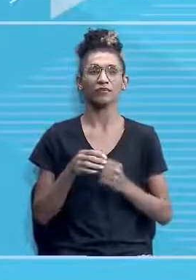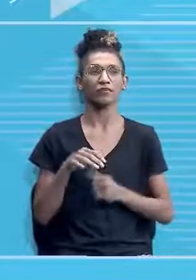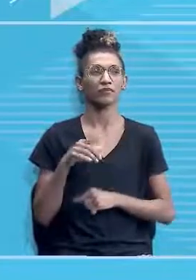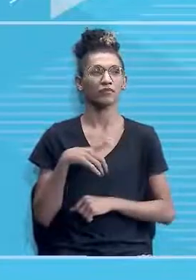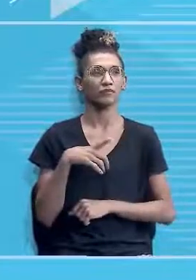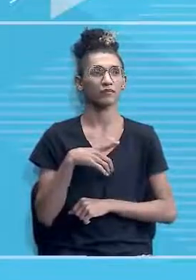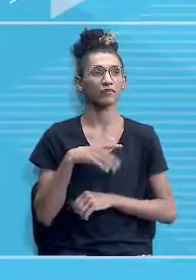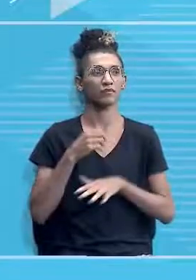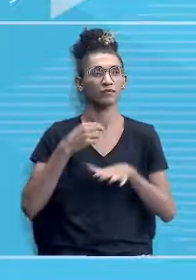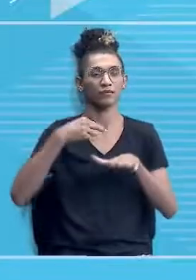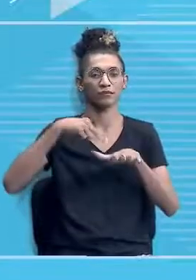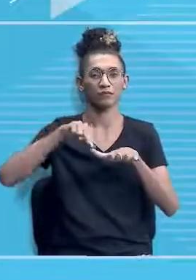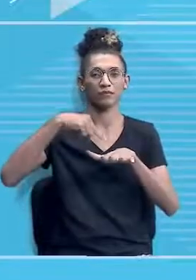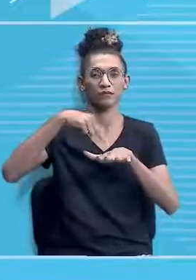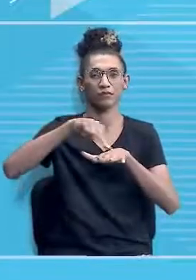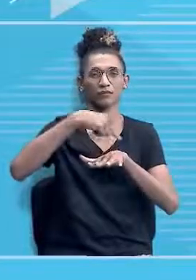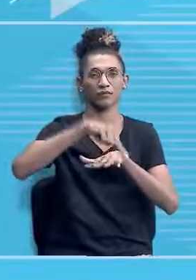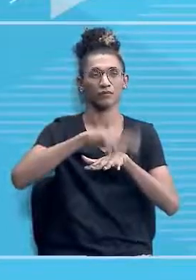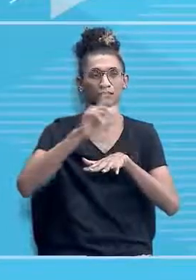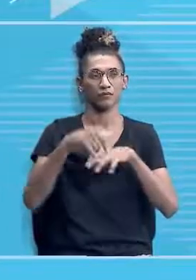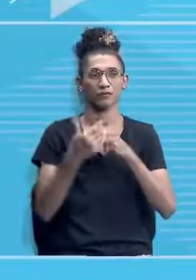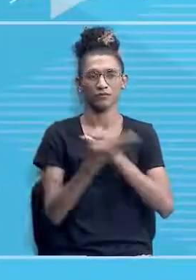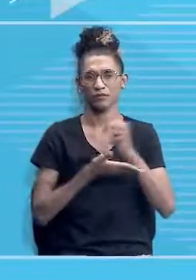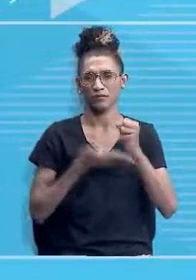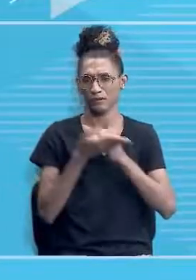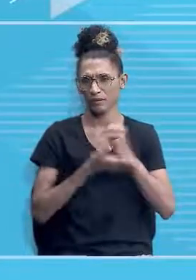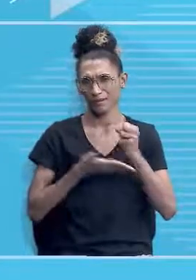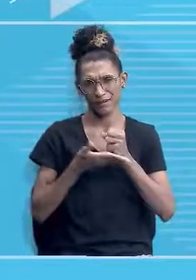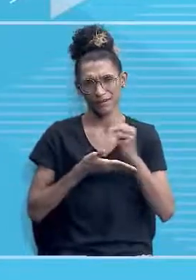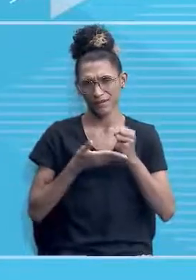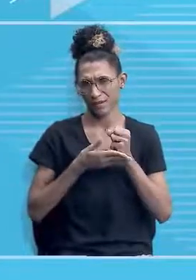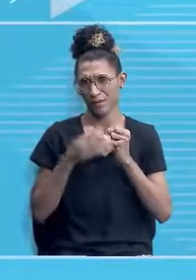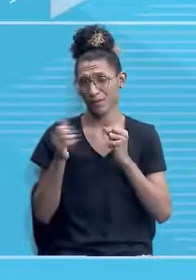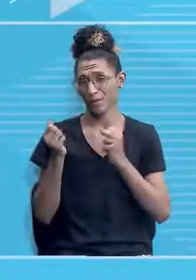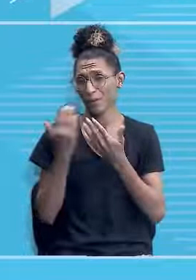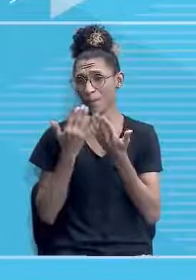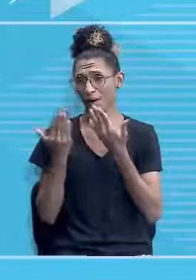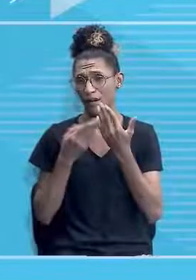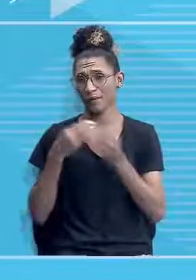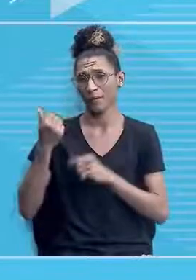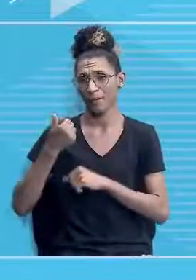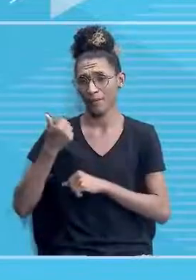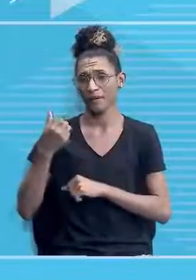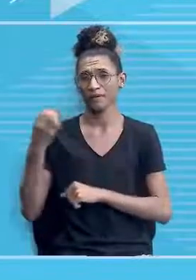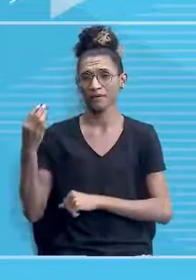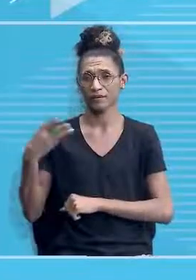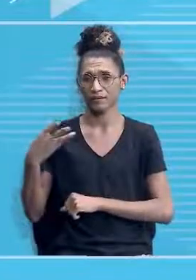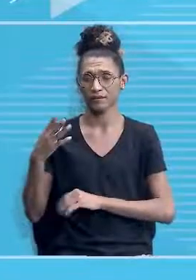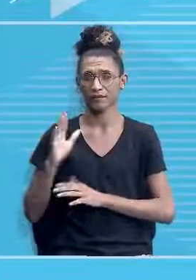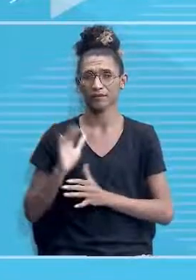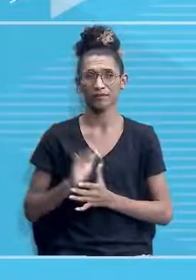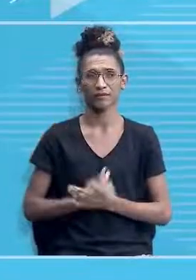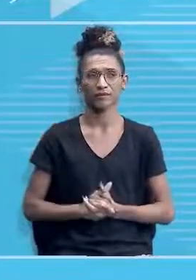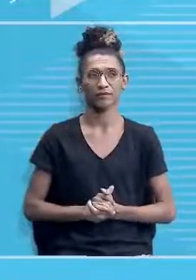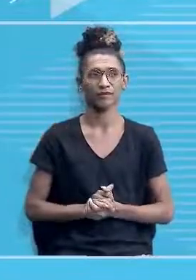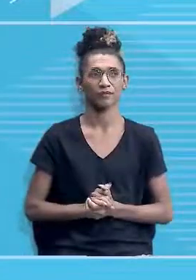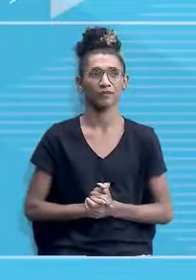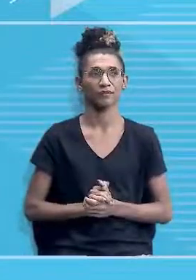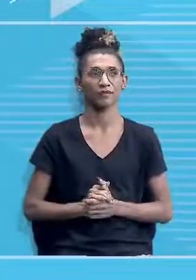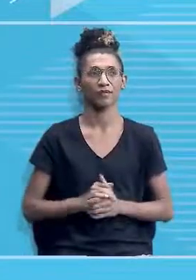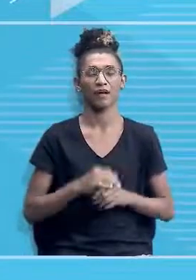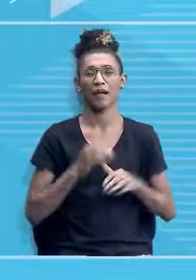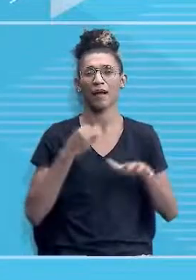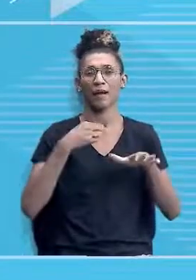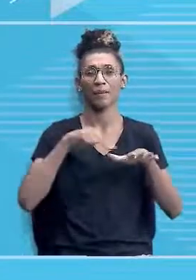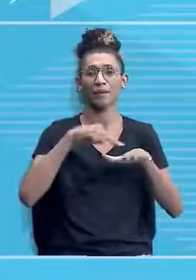secundária ela é mais básica do que a primária que é mais básica até se área a sopa para mostrar para vocês